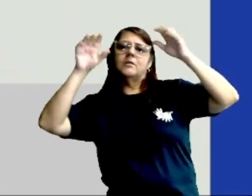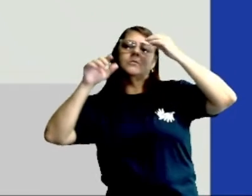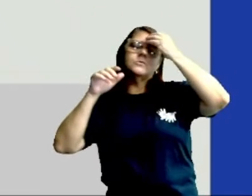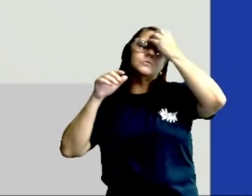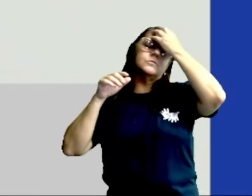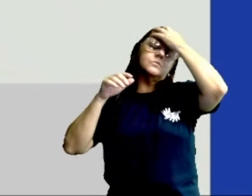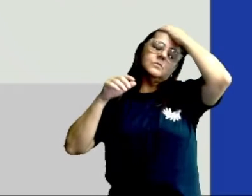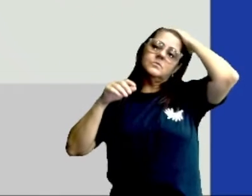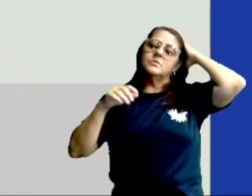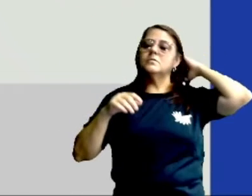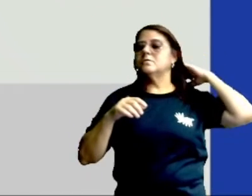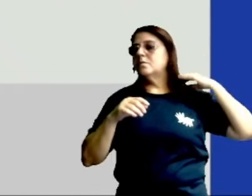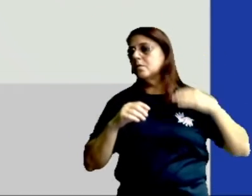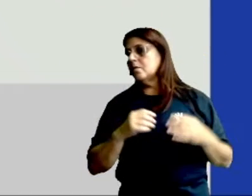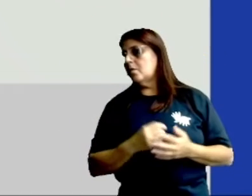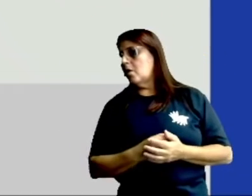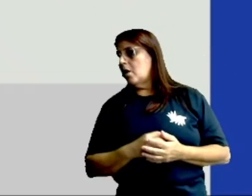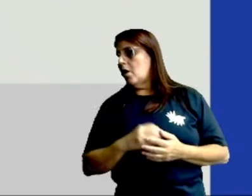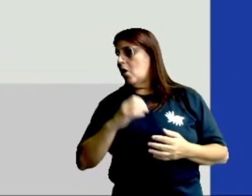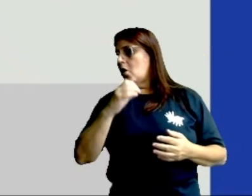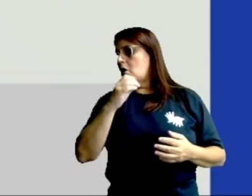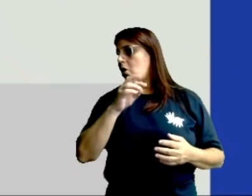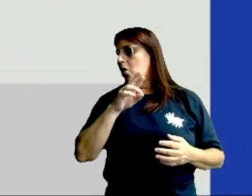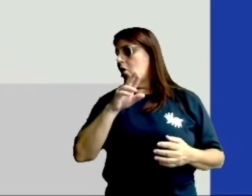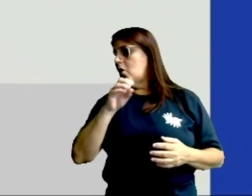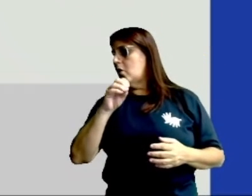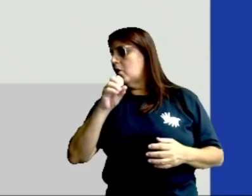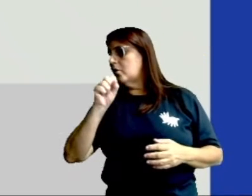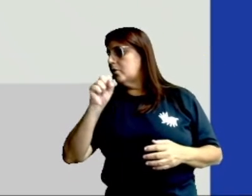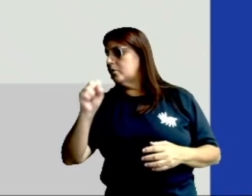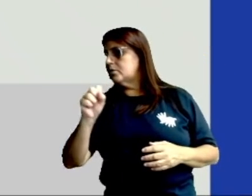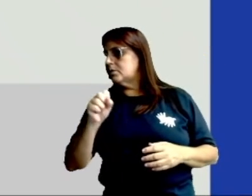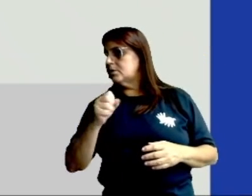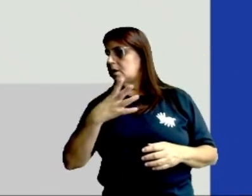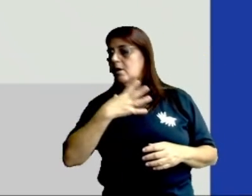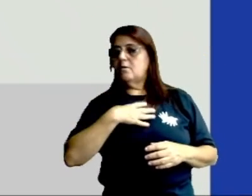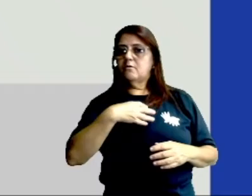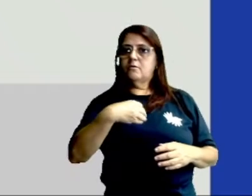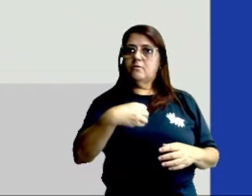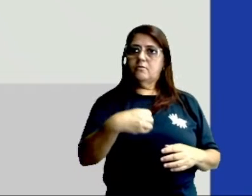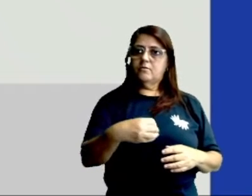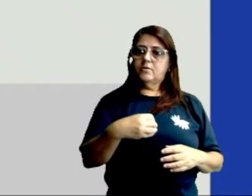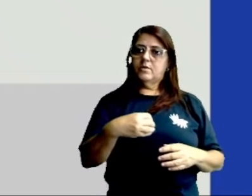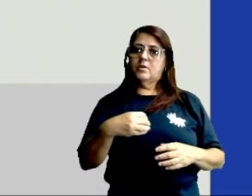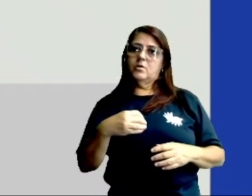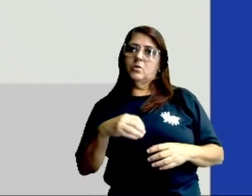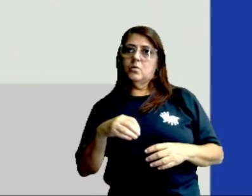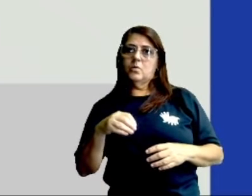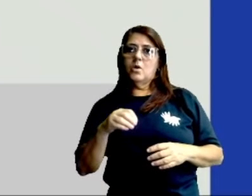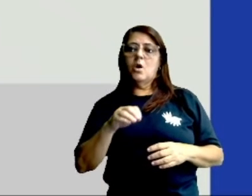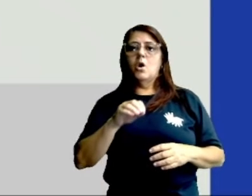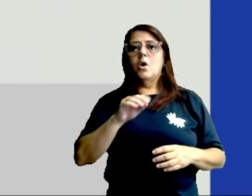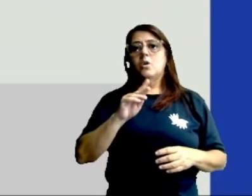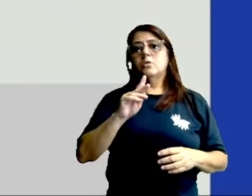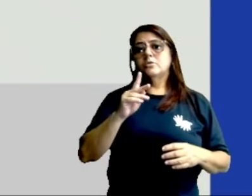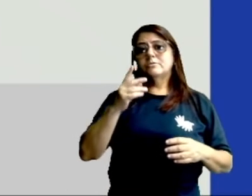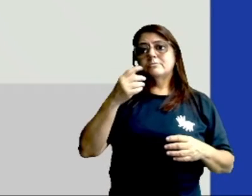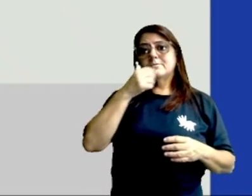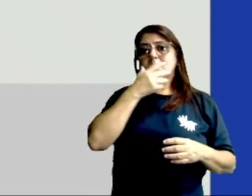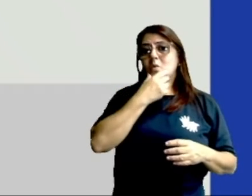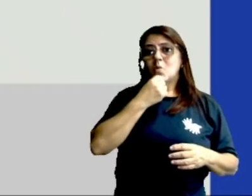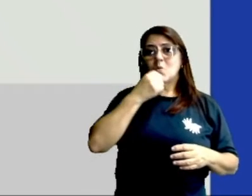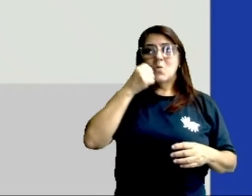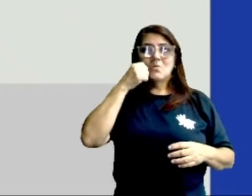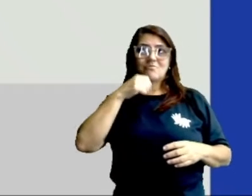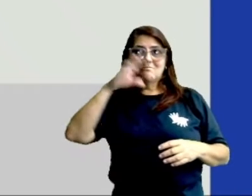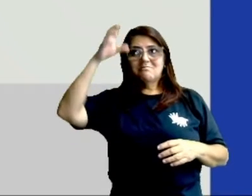então para ele tinha essa ligação forte com com Deus olhos é esse Deus olhos a filha da Deusa Ísis e do Deus Osíris né é importante